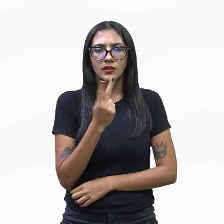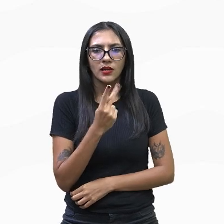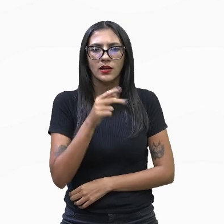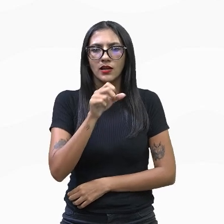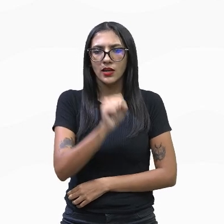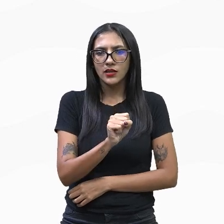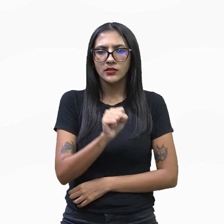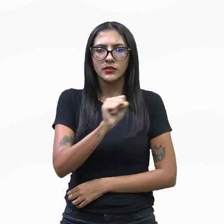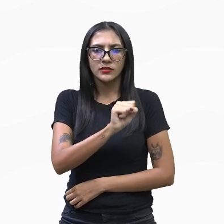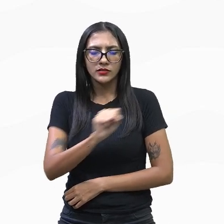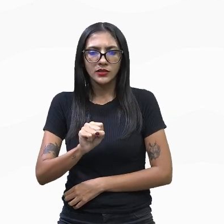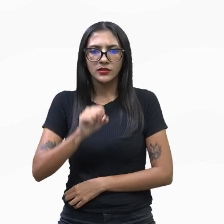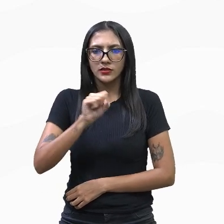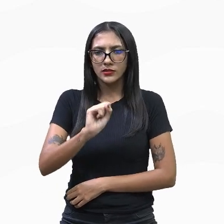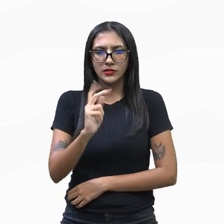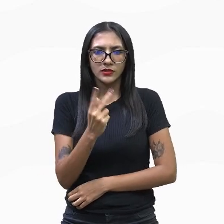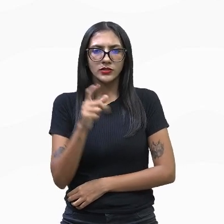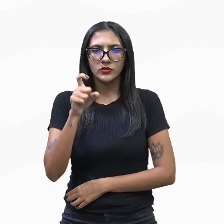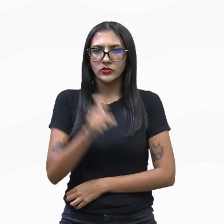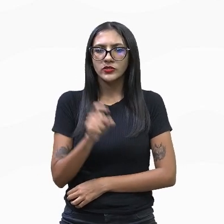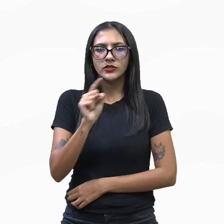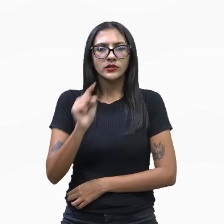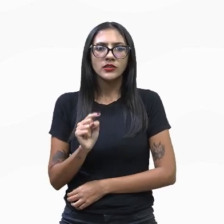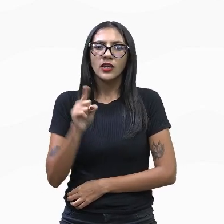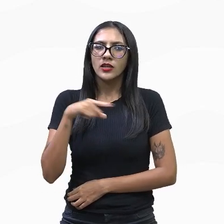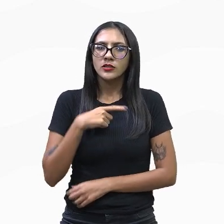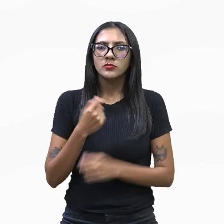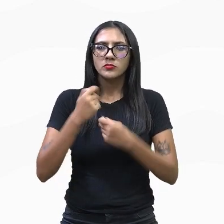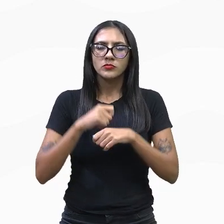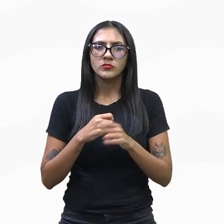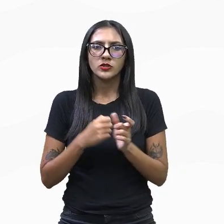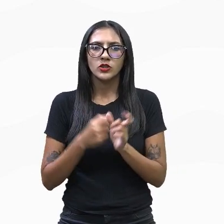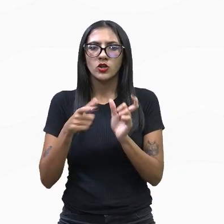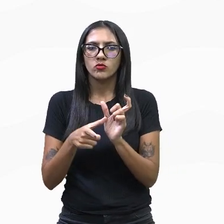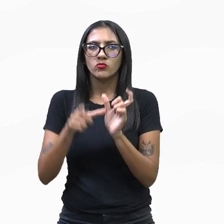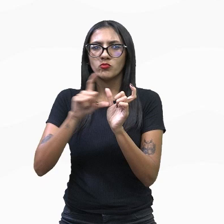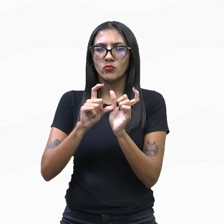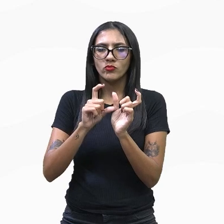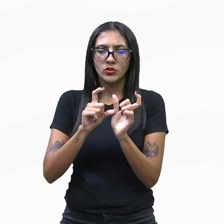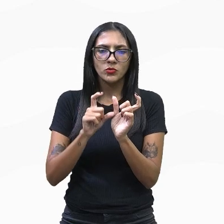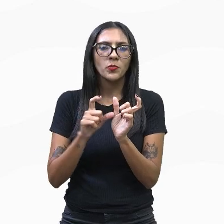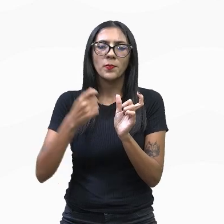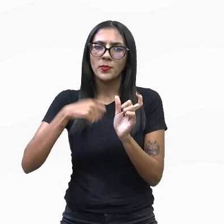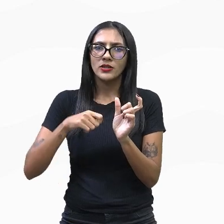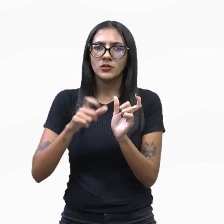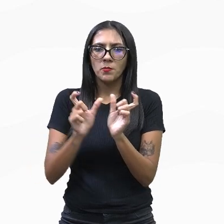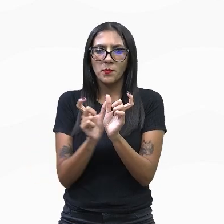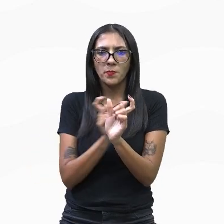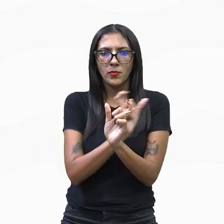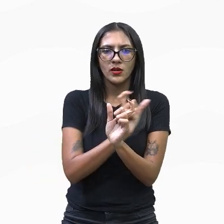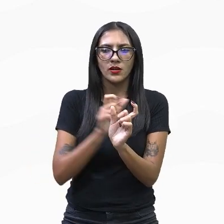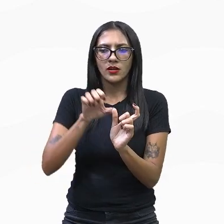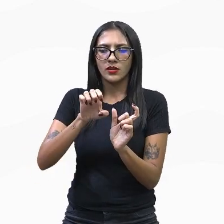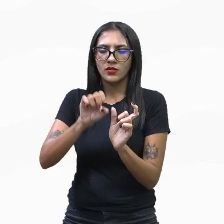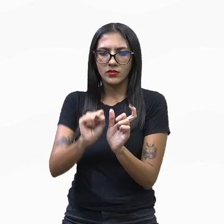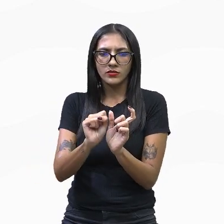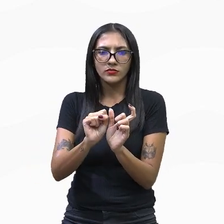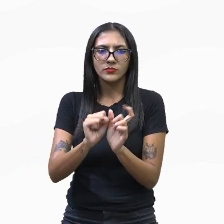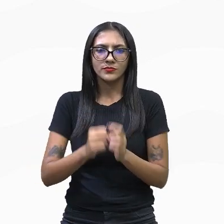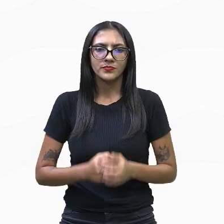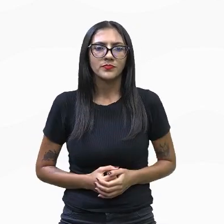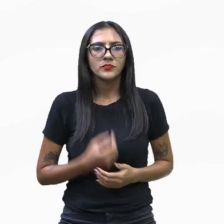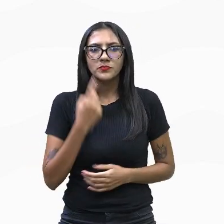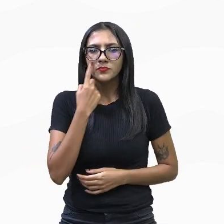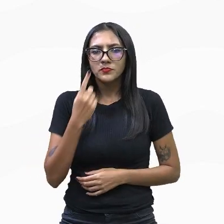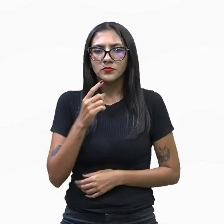SS, SH, X e Z têm o sufixo ES. Então, para formar plural, eu tenho que colocar ES. Nós temos os exemplos aqui,